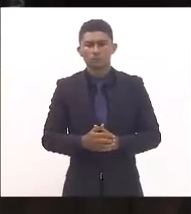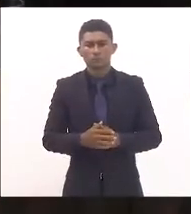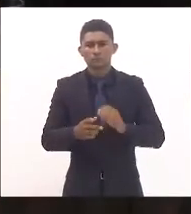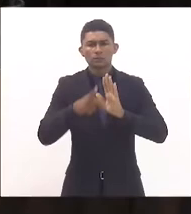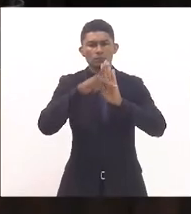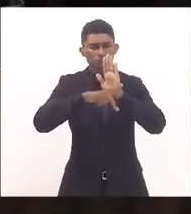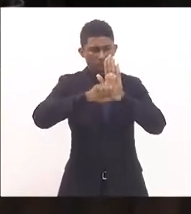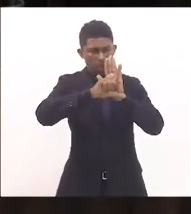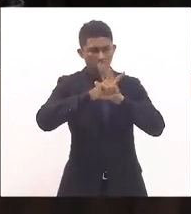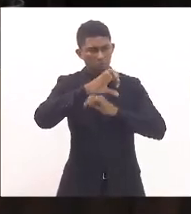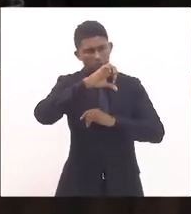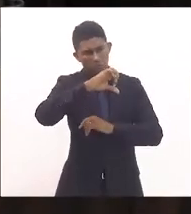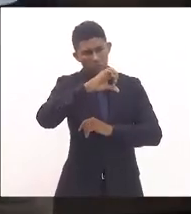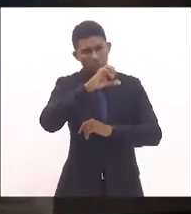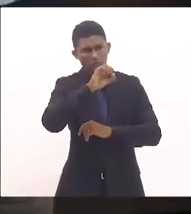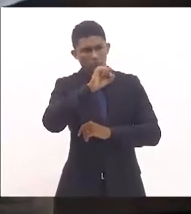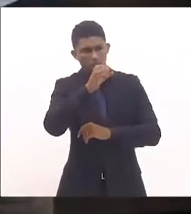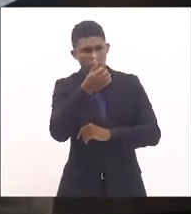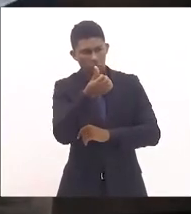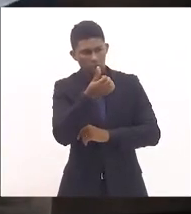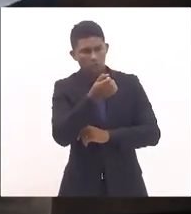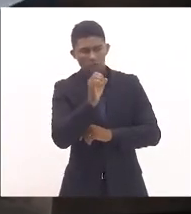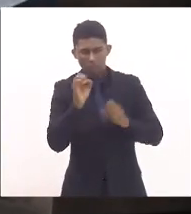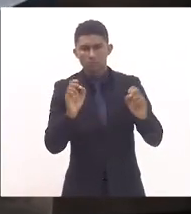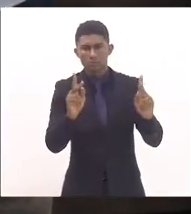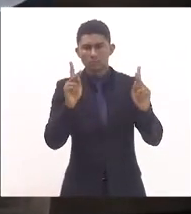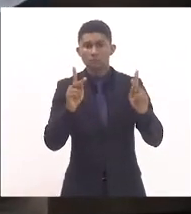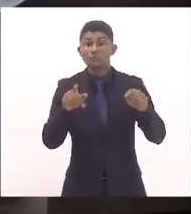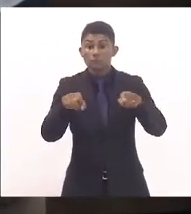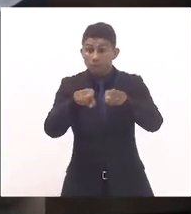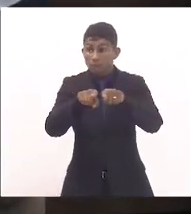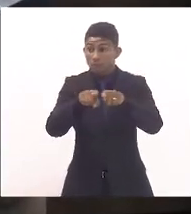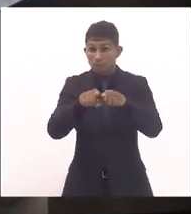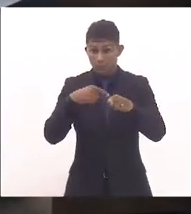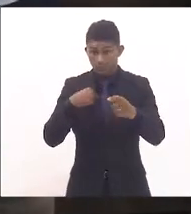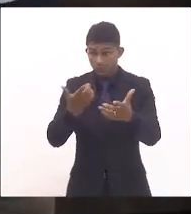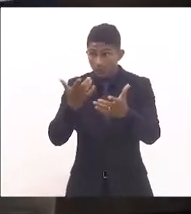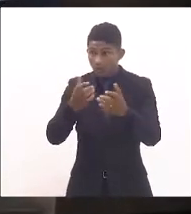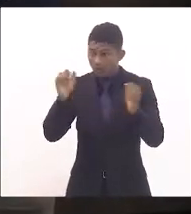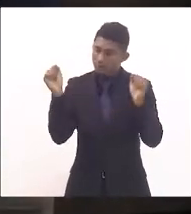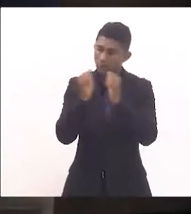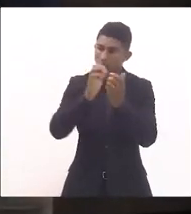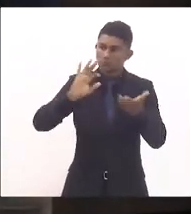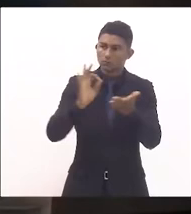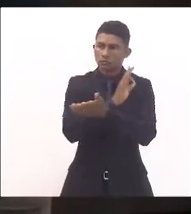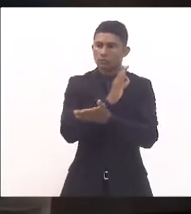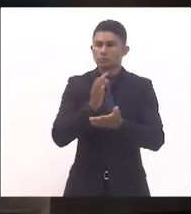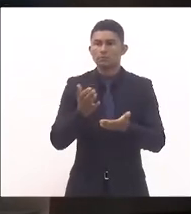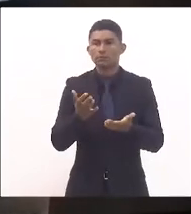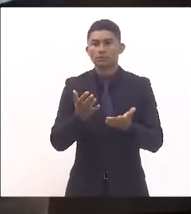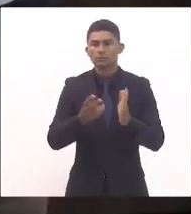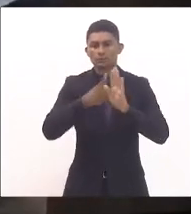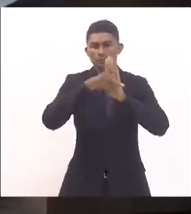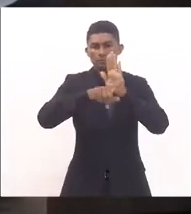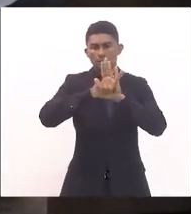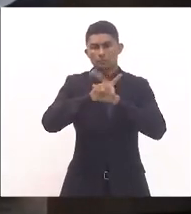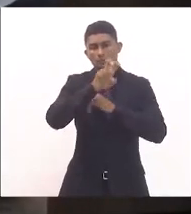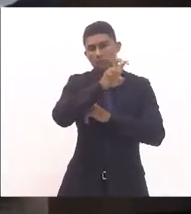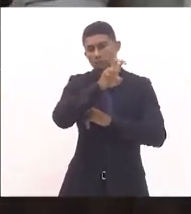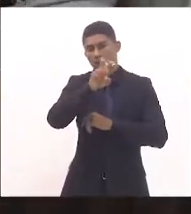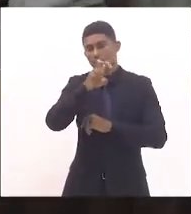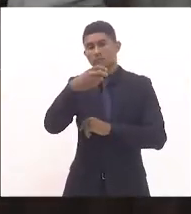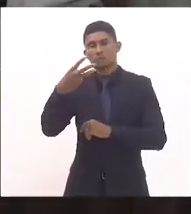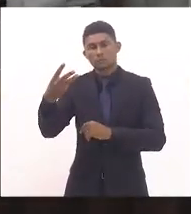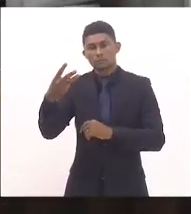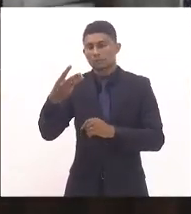986, ok. E o... Qual autoria? Será que o autor permite qual autoria no projeto 5553? Não, esse